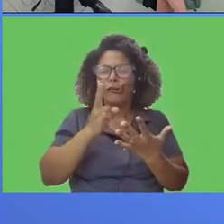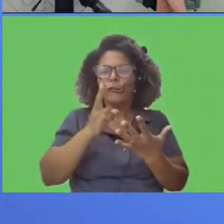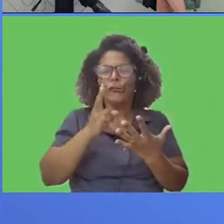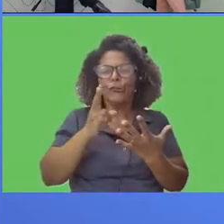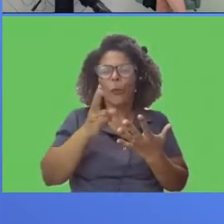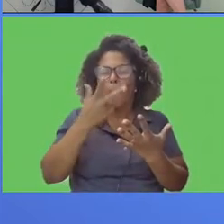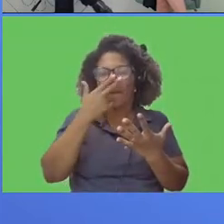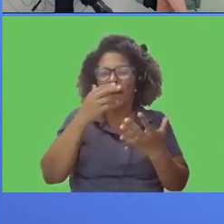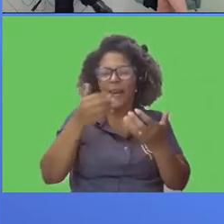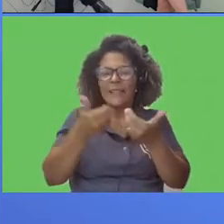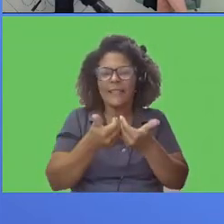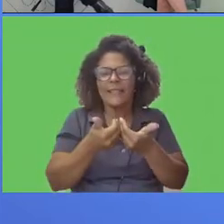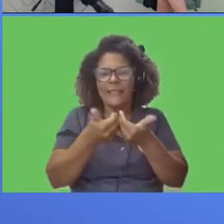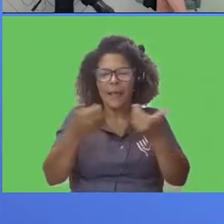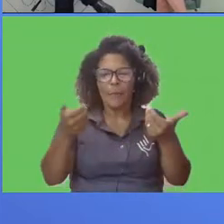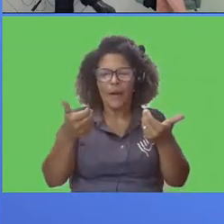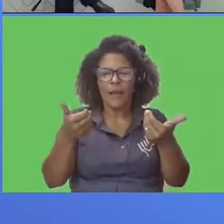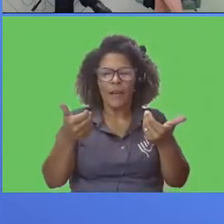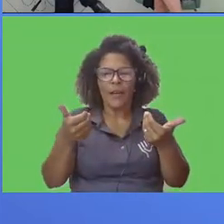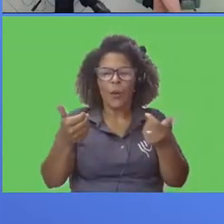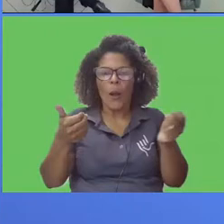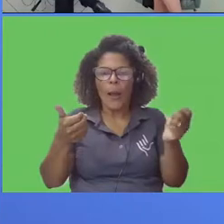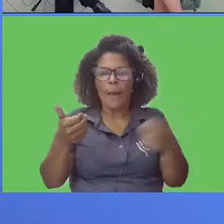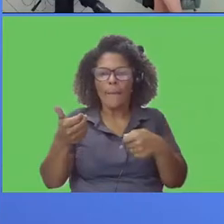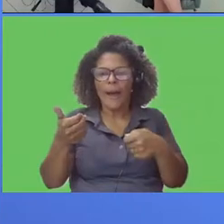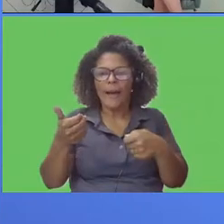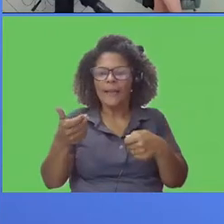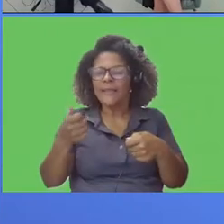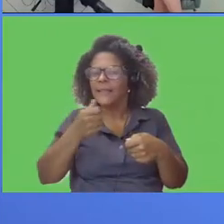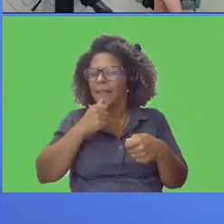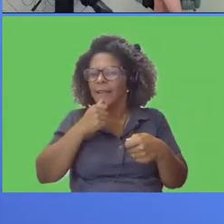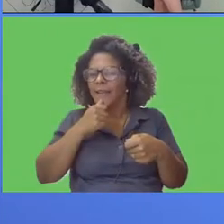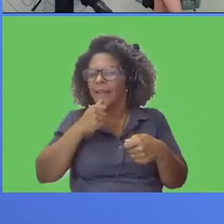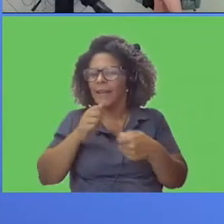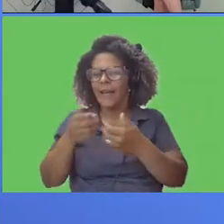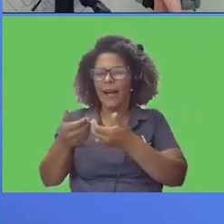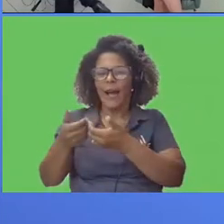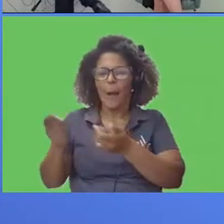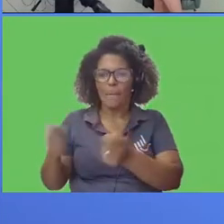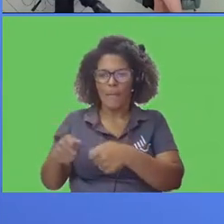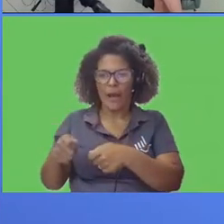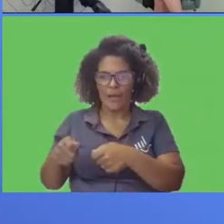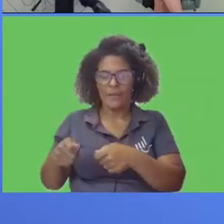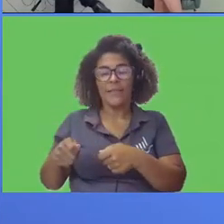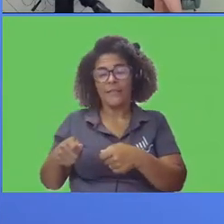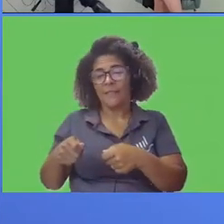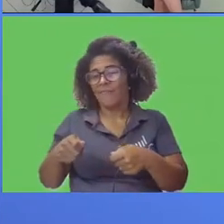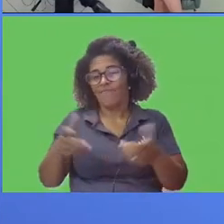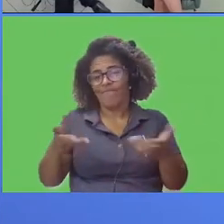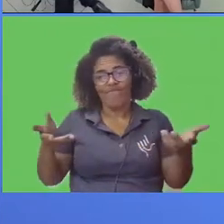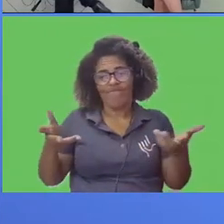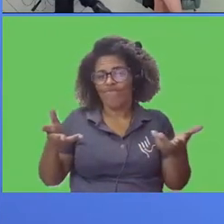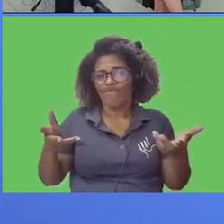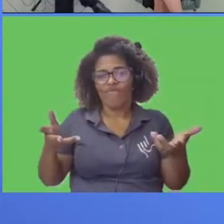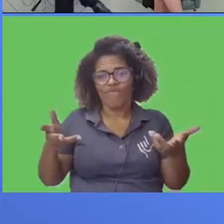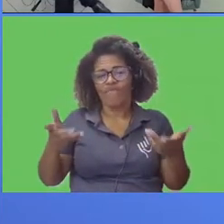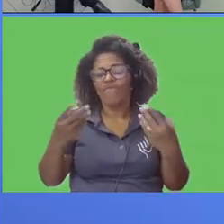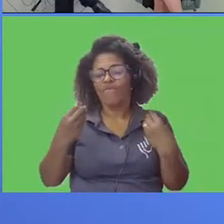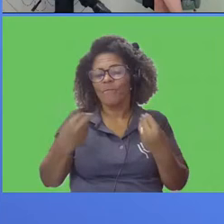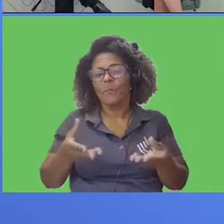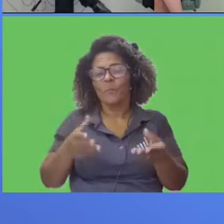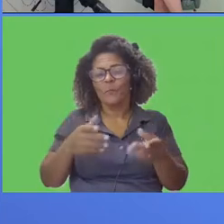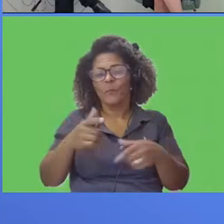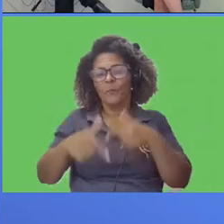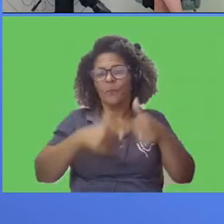classificando e desclassificando as pessoas em função daquilo que elas podem oferecer do ponto de vista das